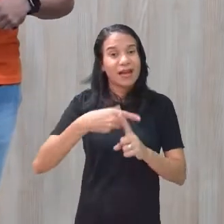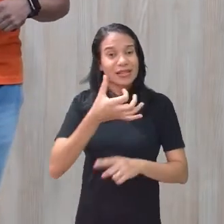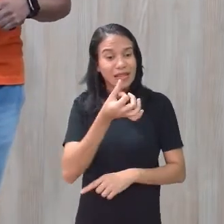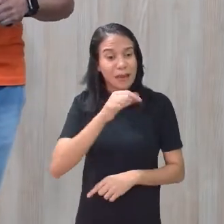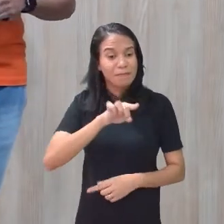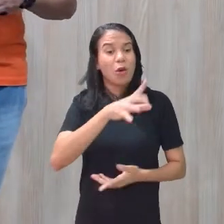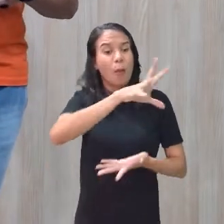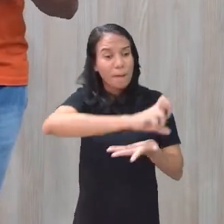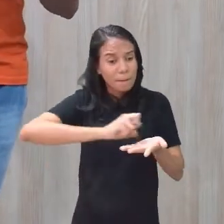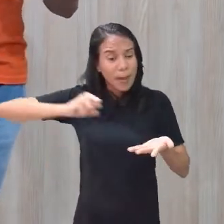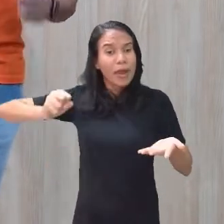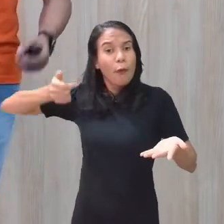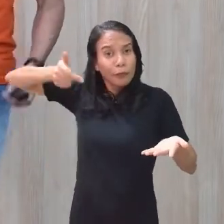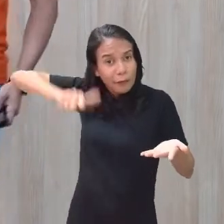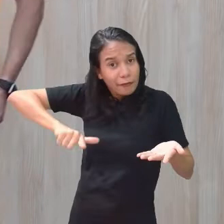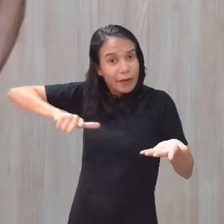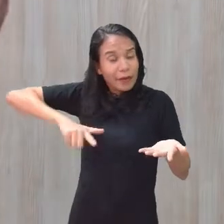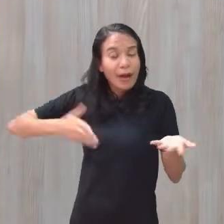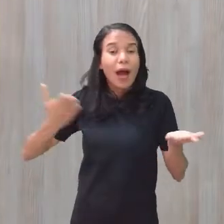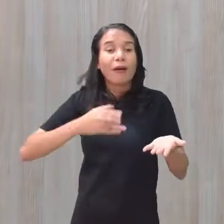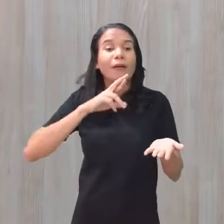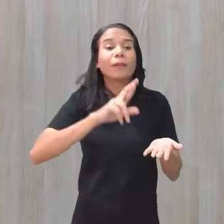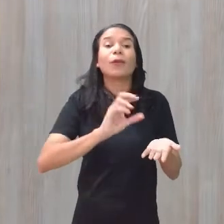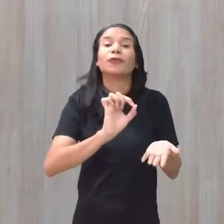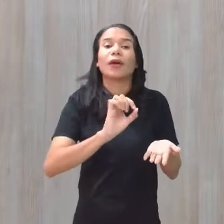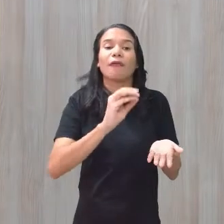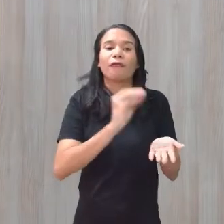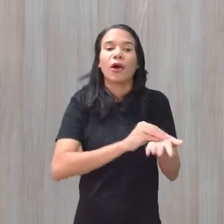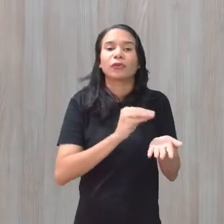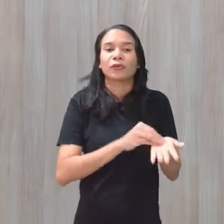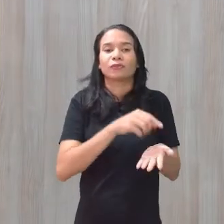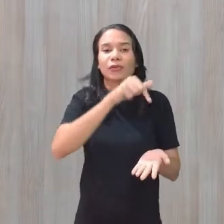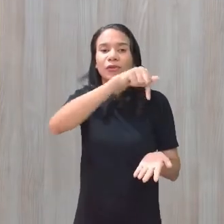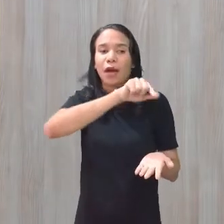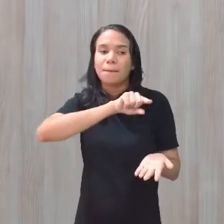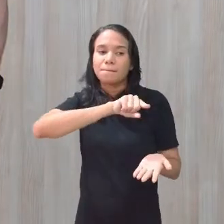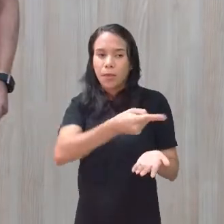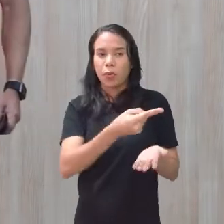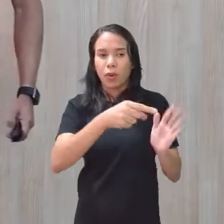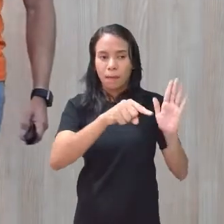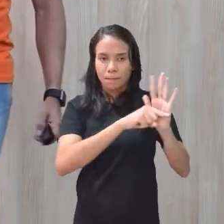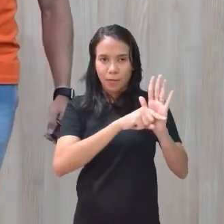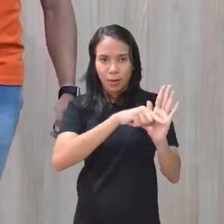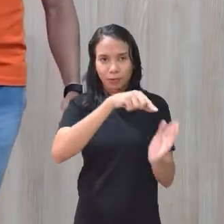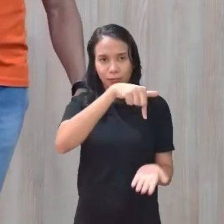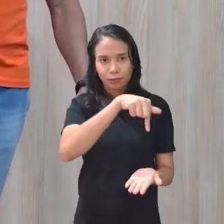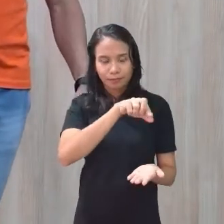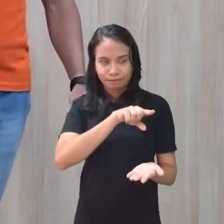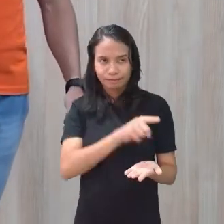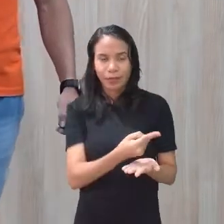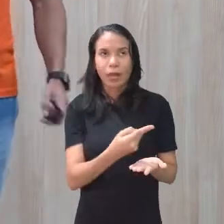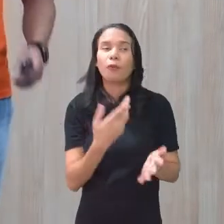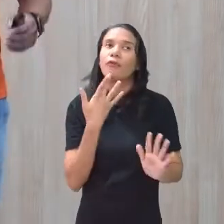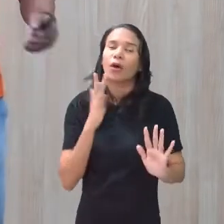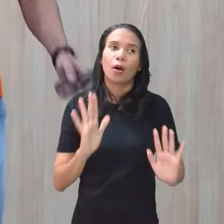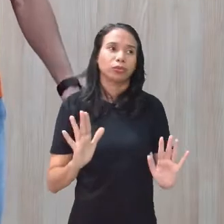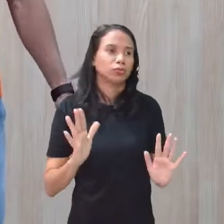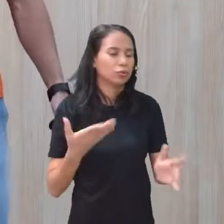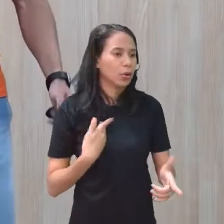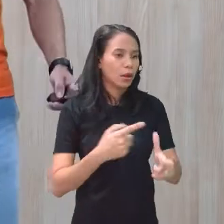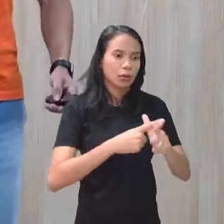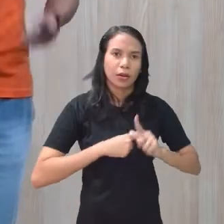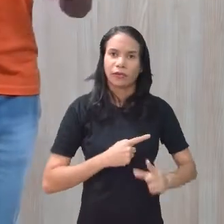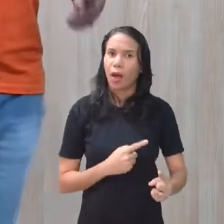lá e fiquei com um saldo negativo de 7.000. Mas depois, eu disse, não, peraí, eu estou devendo demais